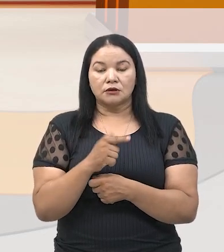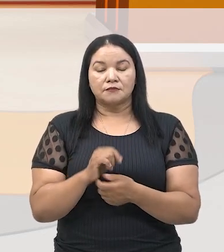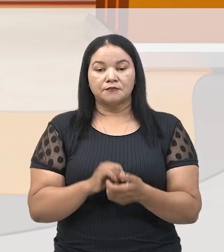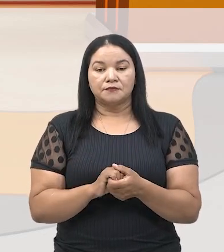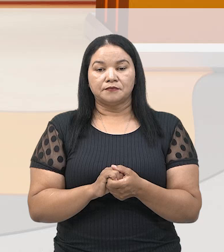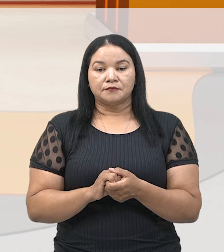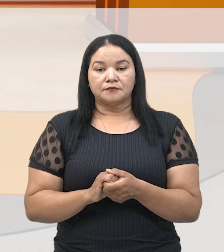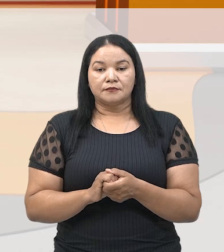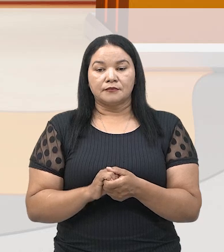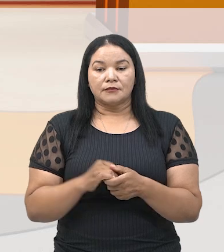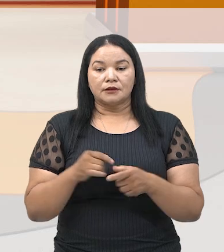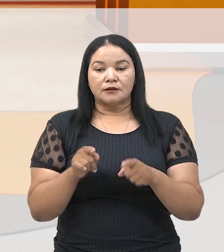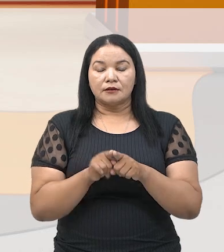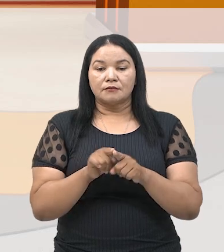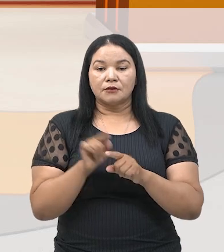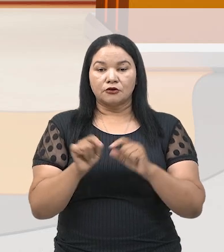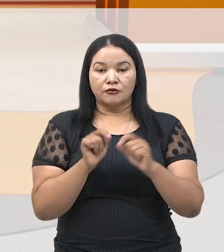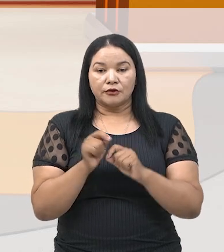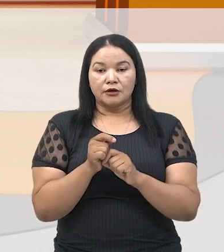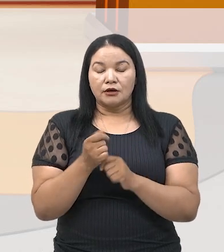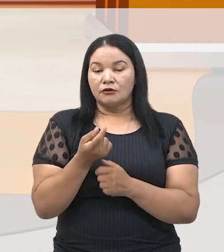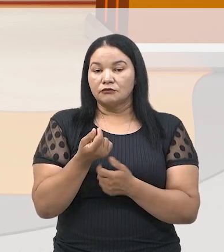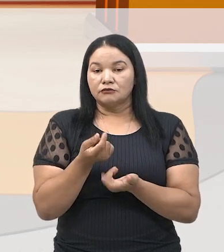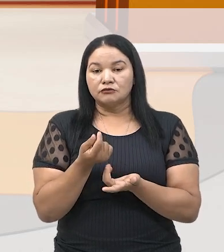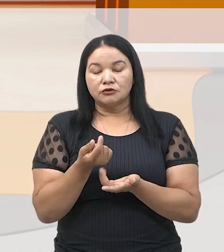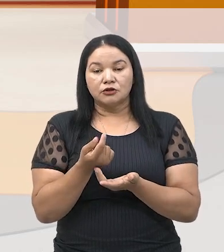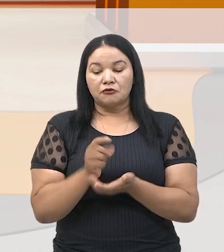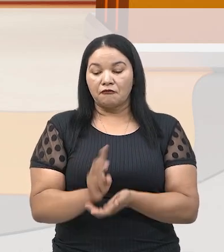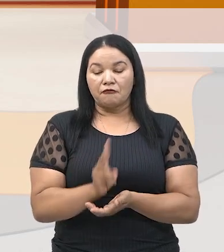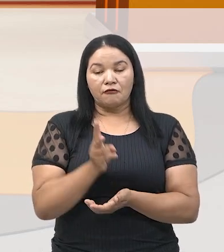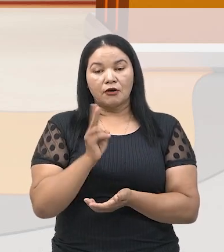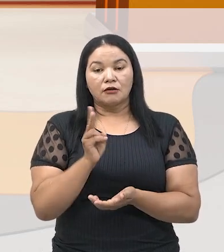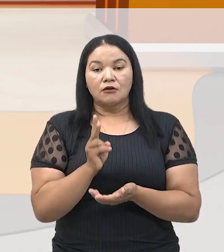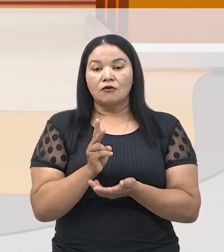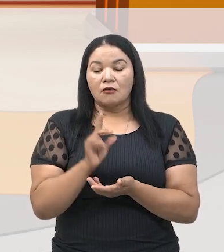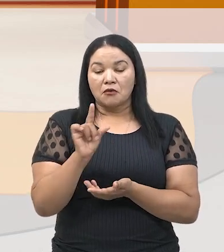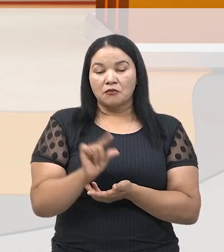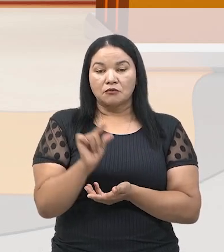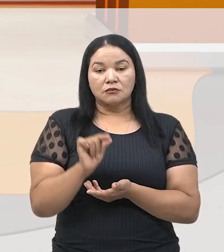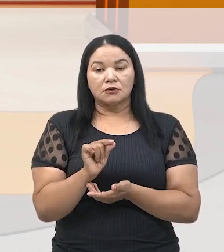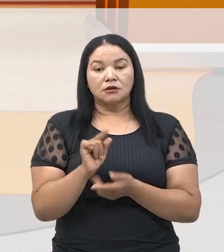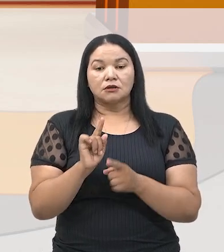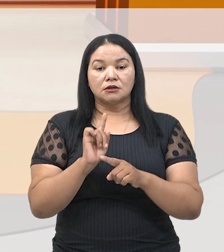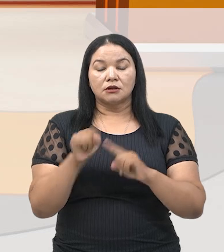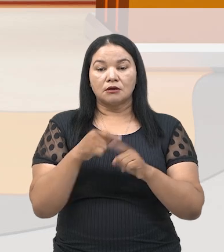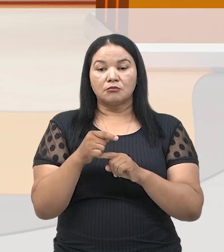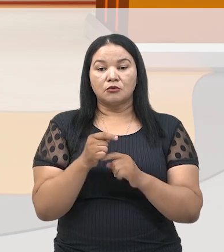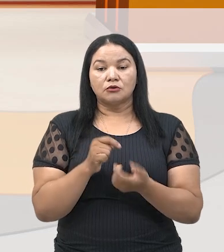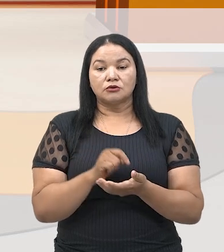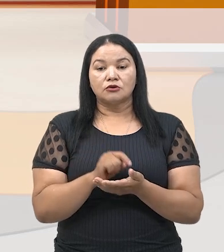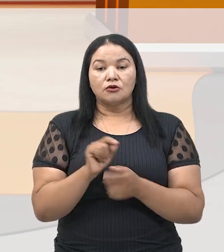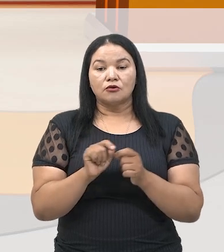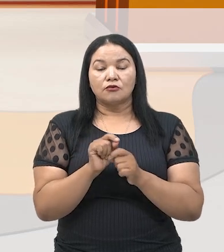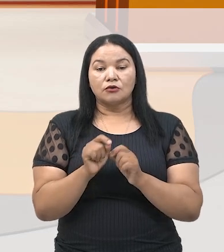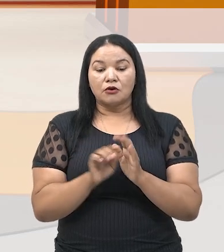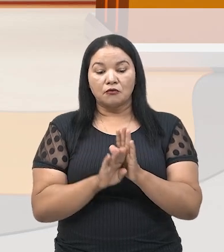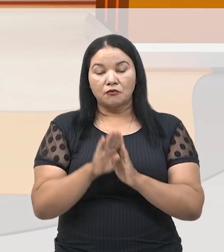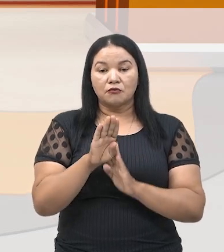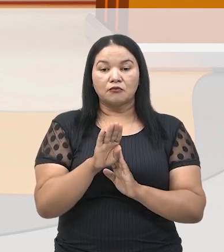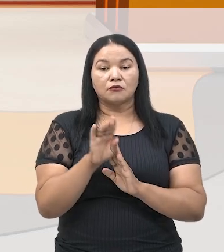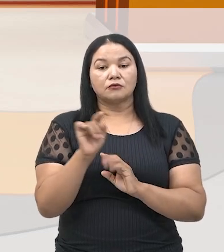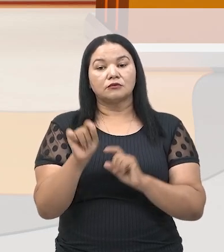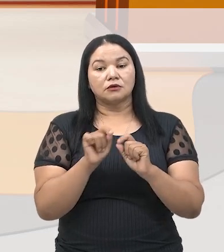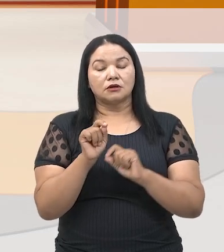valor, vamos dizer assim, monetário. E claro que isso vai gerar inflação galopante e também a desvalorização